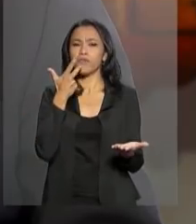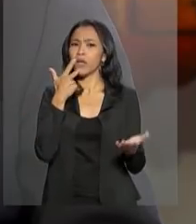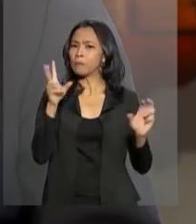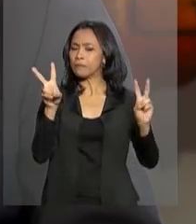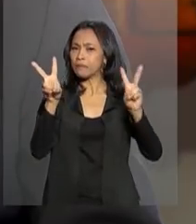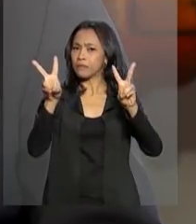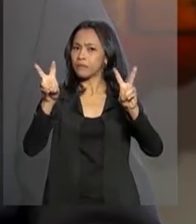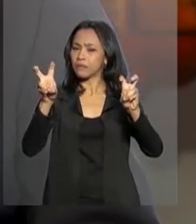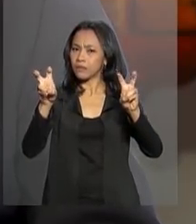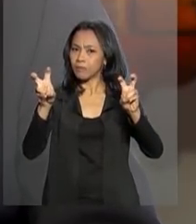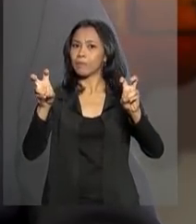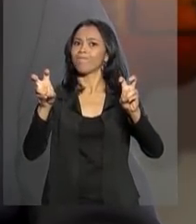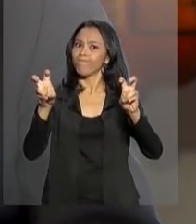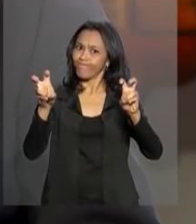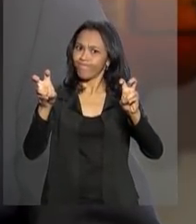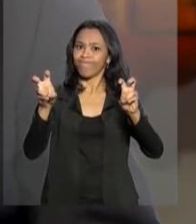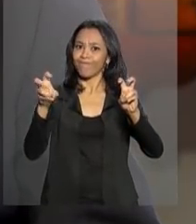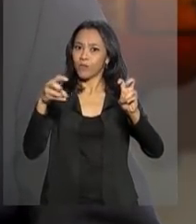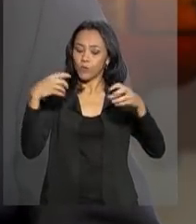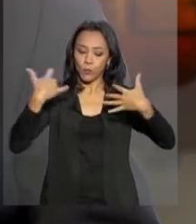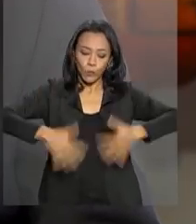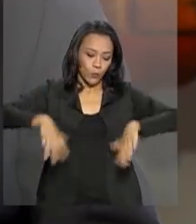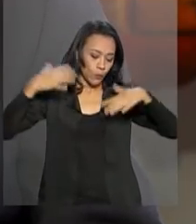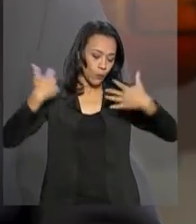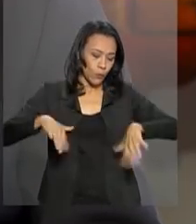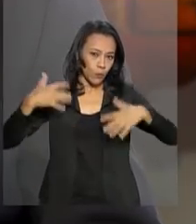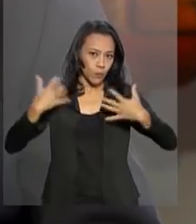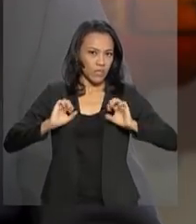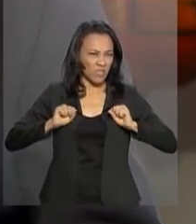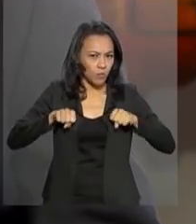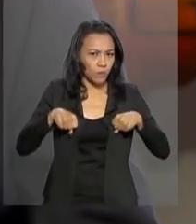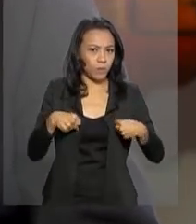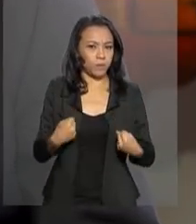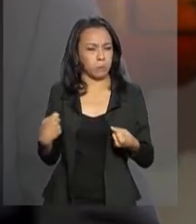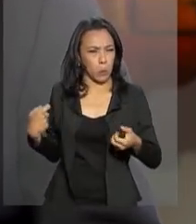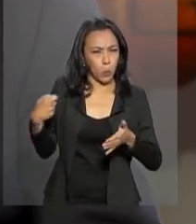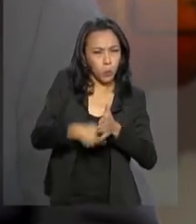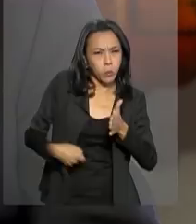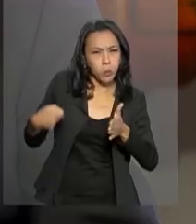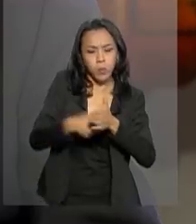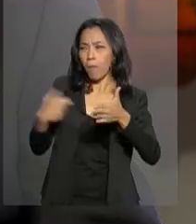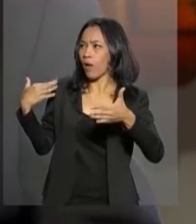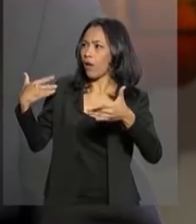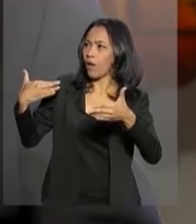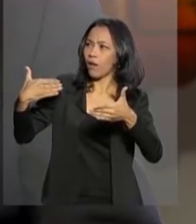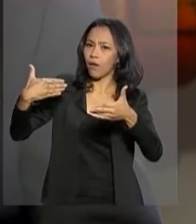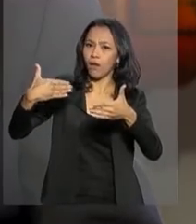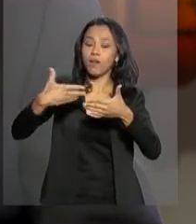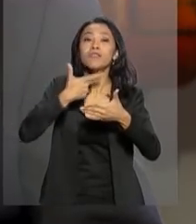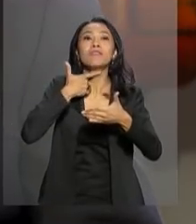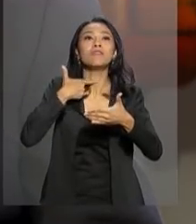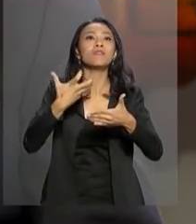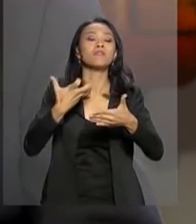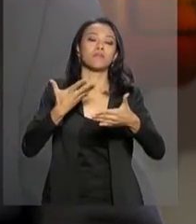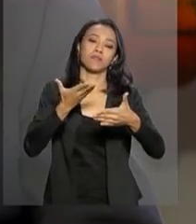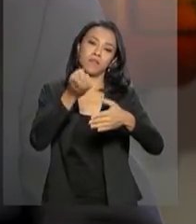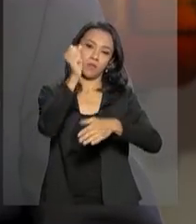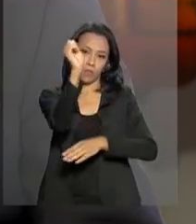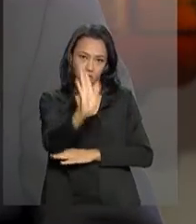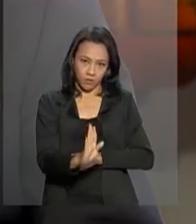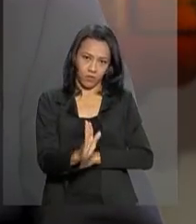que, na verdade, foi muito caro ao Brasil, foi muito desejado pelo país, né?